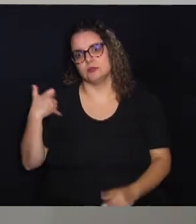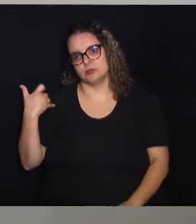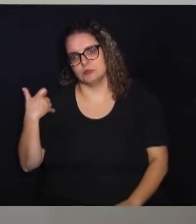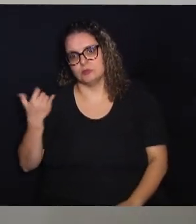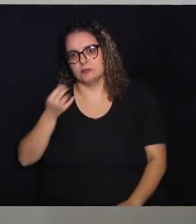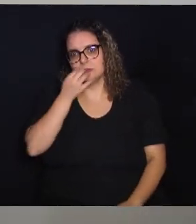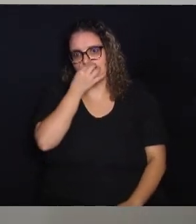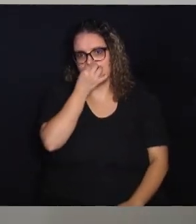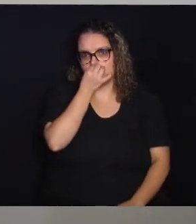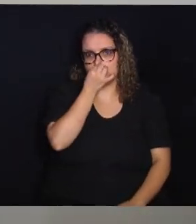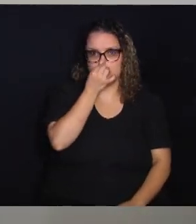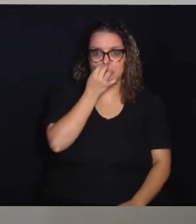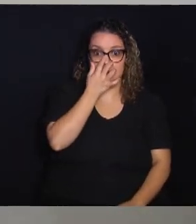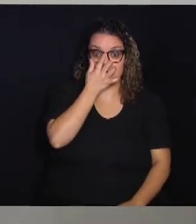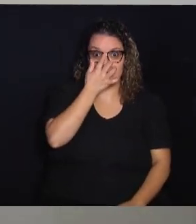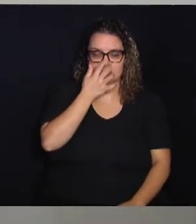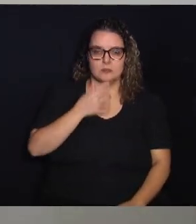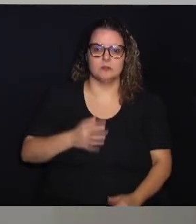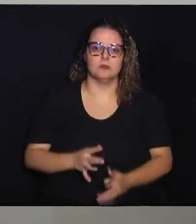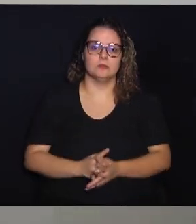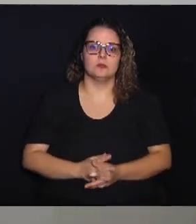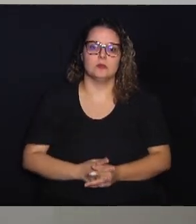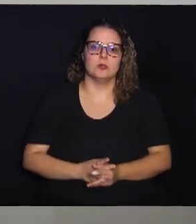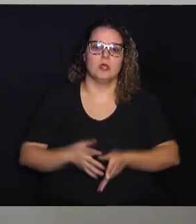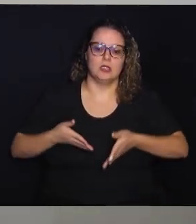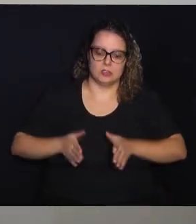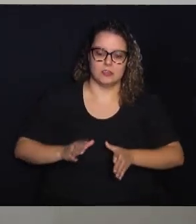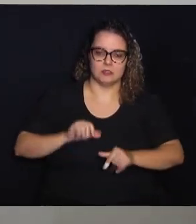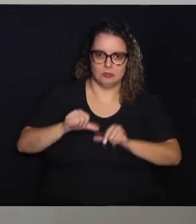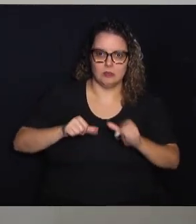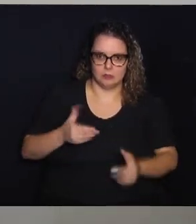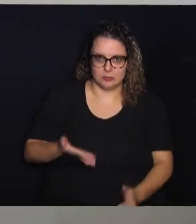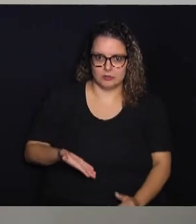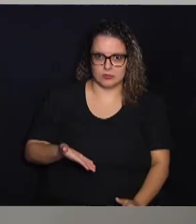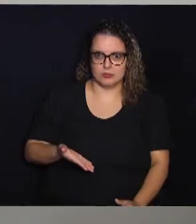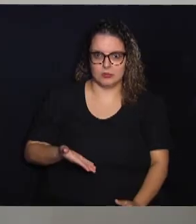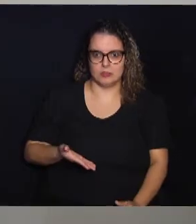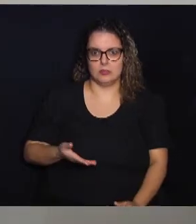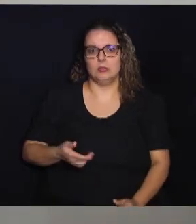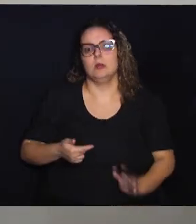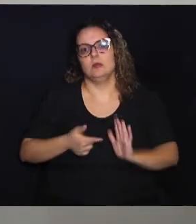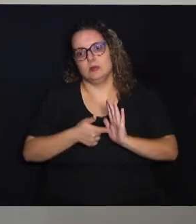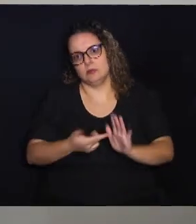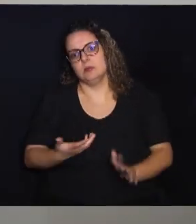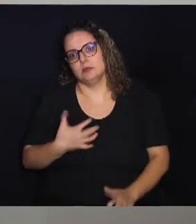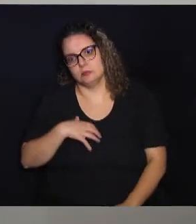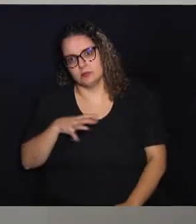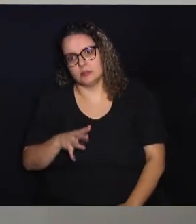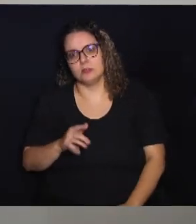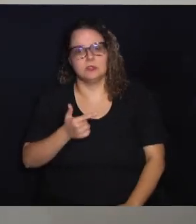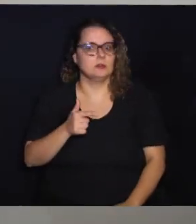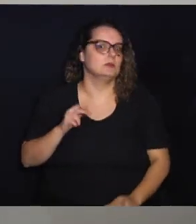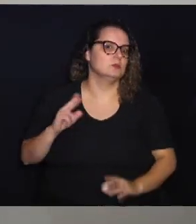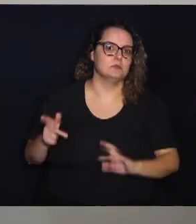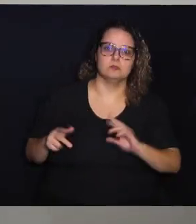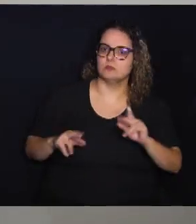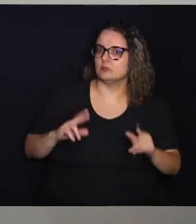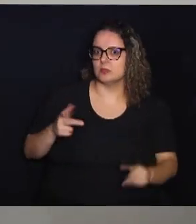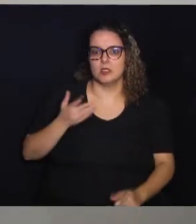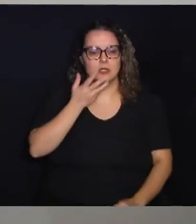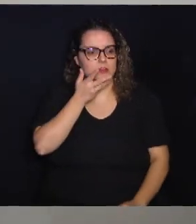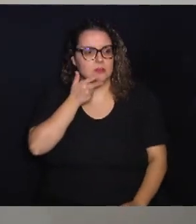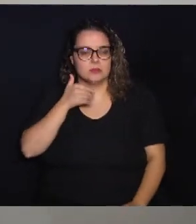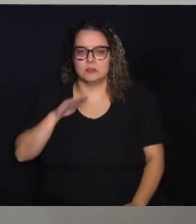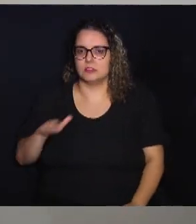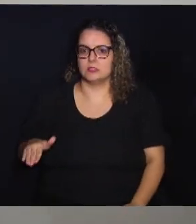né? Então, a partir do momento que o indivíduo nasceu com aquela alteração, ele vai manifestar a condição. Então, a gente não tem uma diferença entre